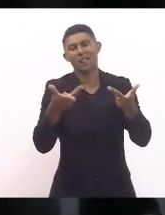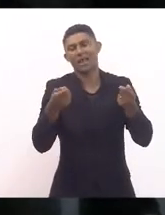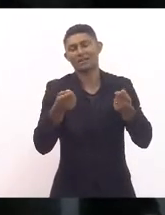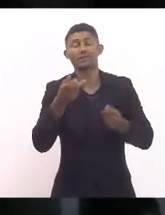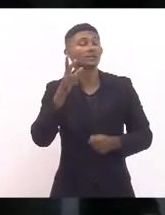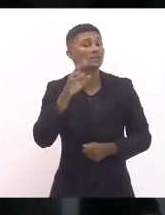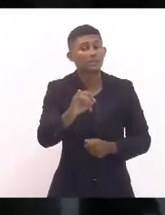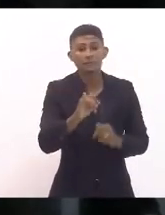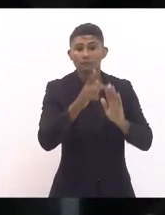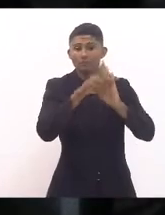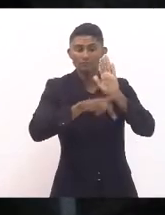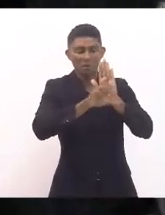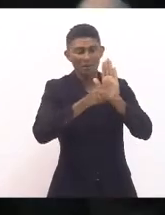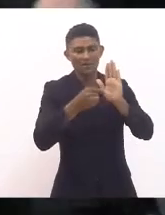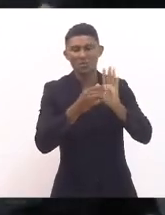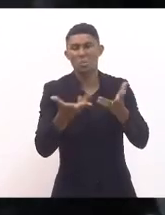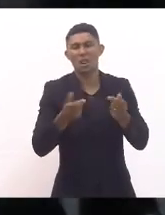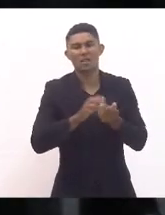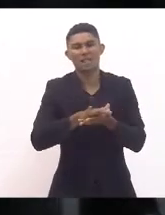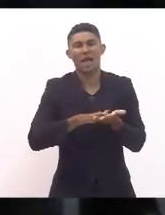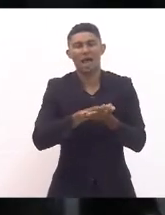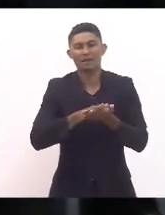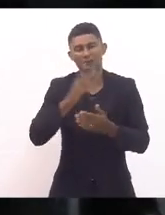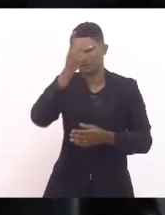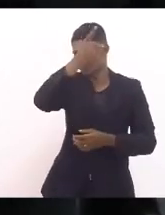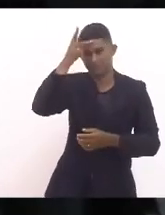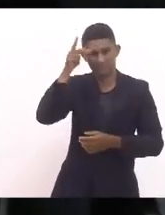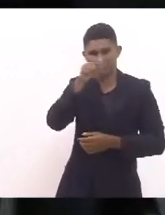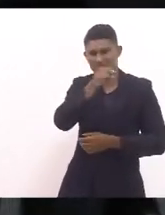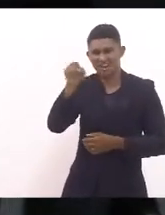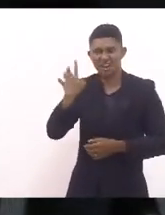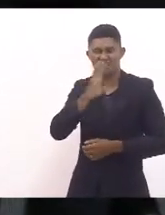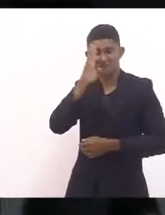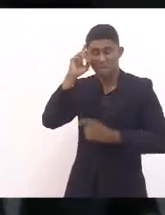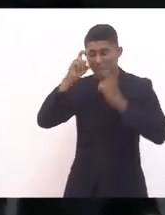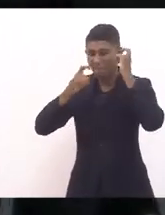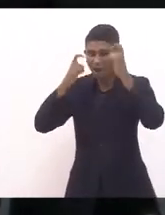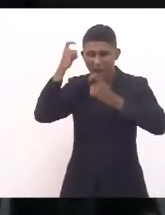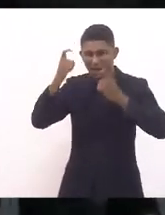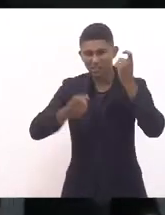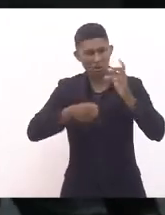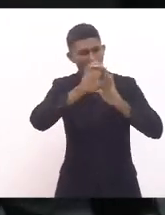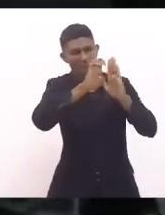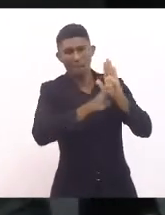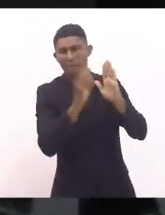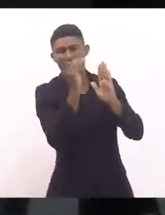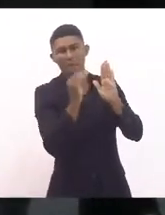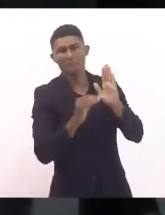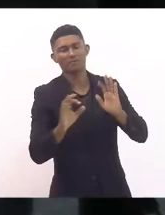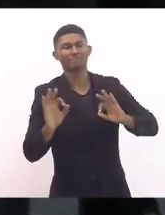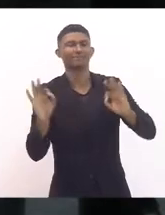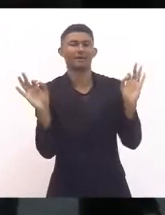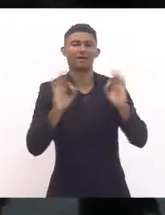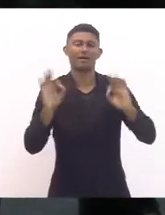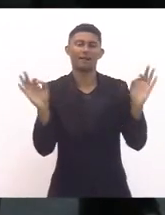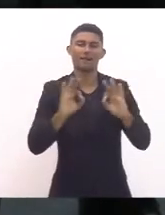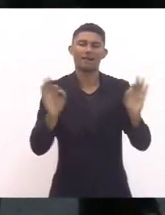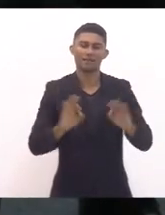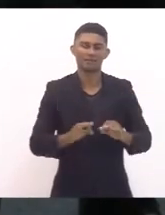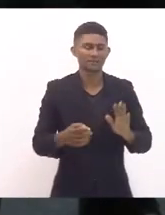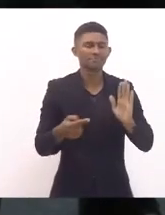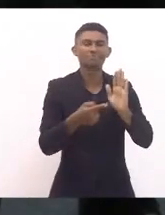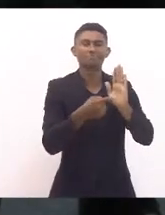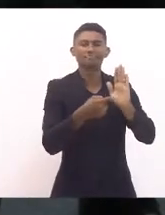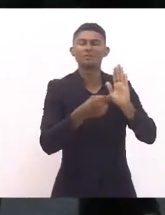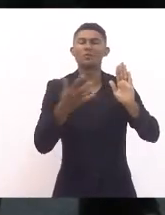tivesse qualidade, ninguém estaria emendando nem preocupado. E essa qualidade é com a